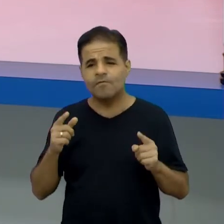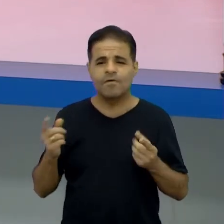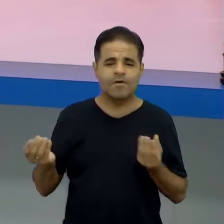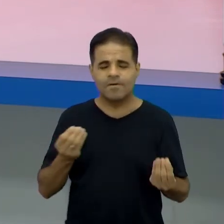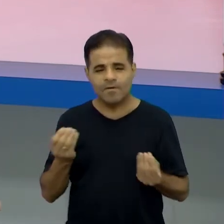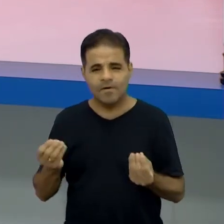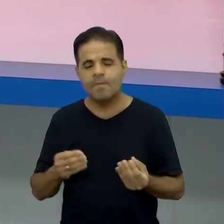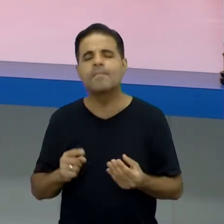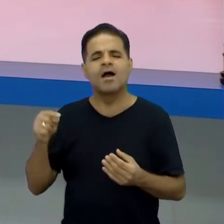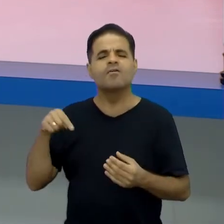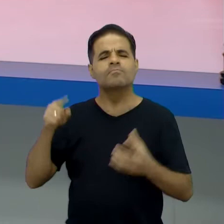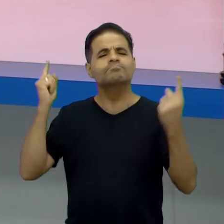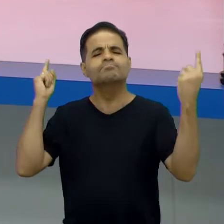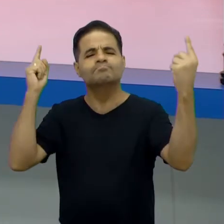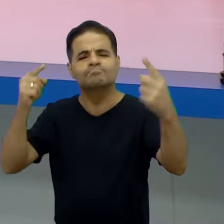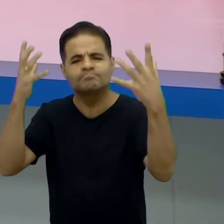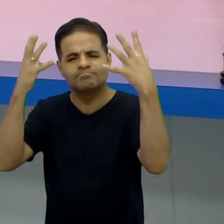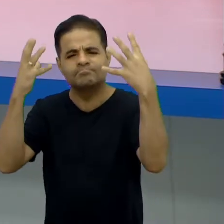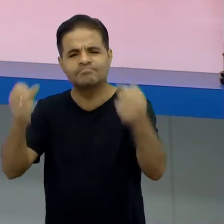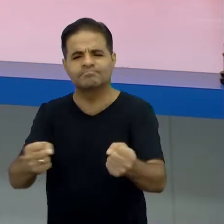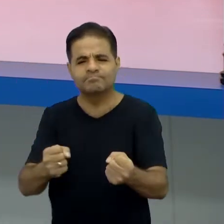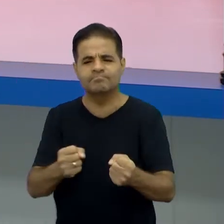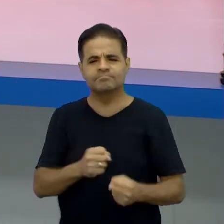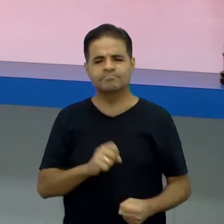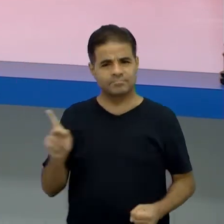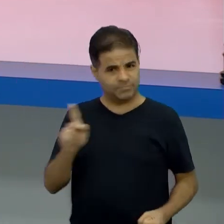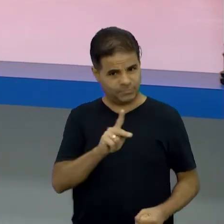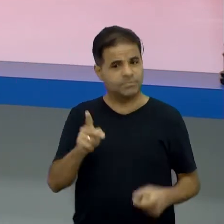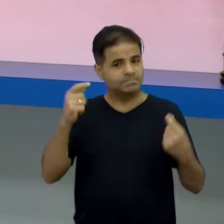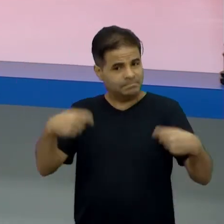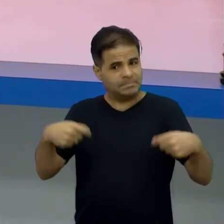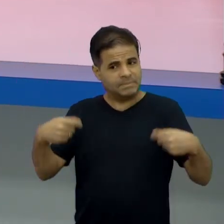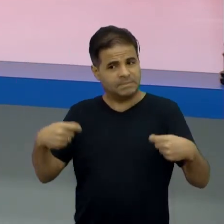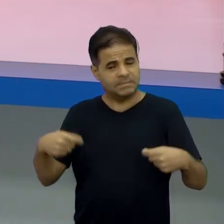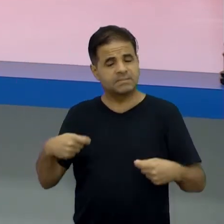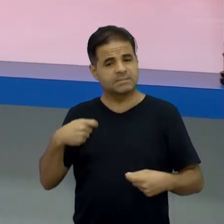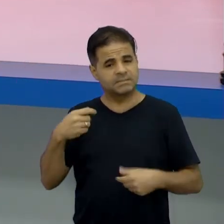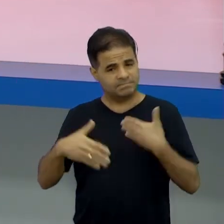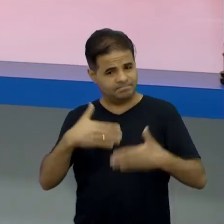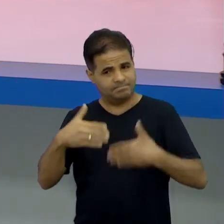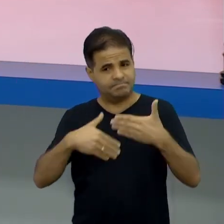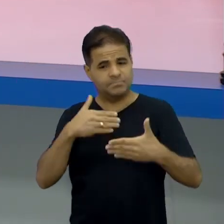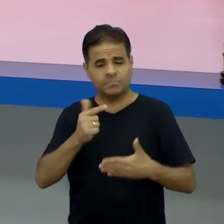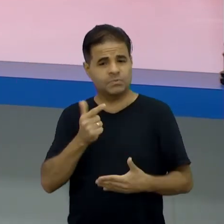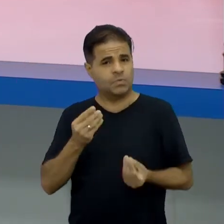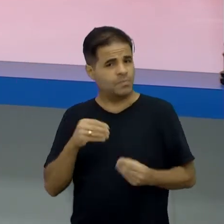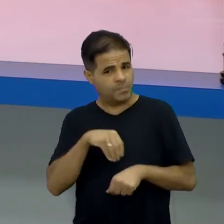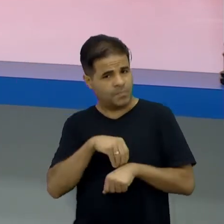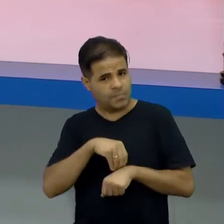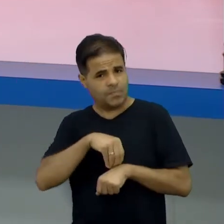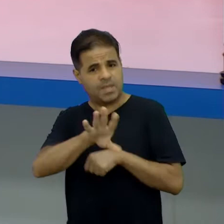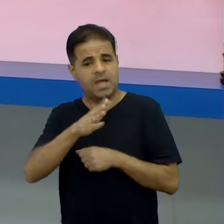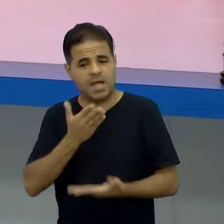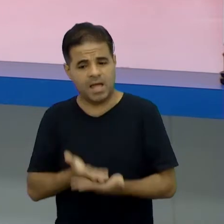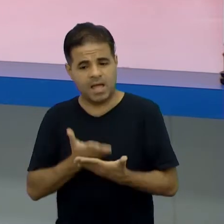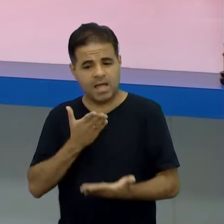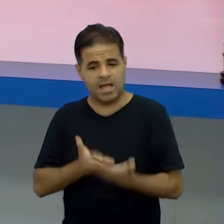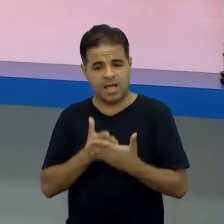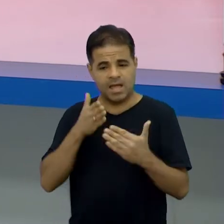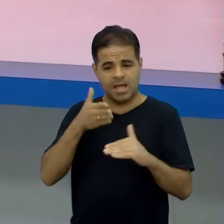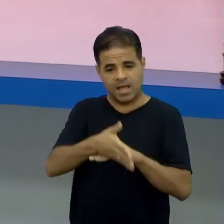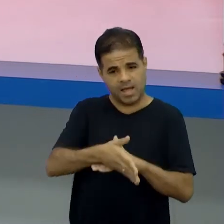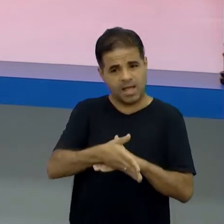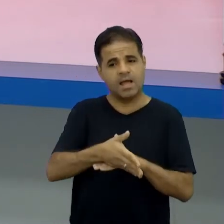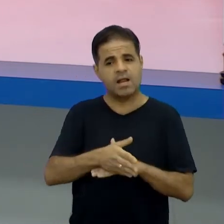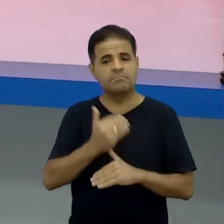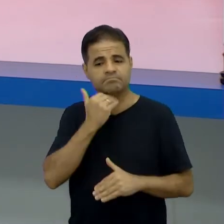mas aí vamos encarar, né, professora precisa dessa, não tem como dar uma aula daquela sem a participação das pessoas.